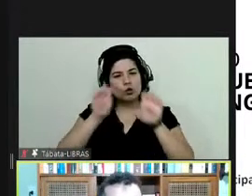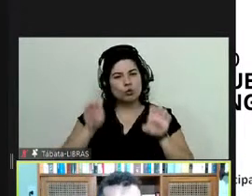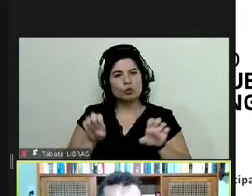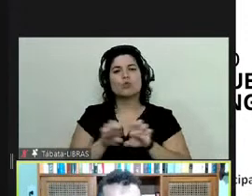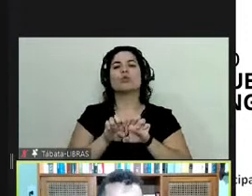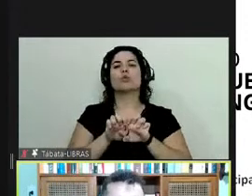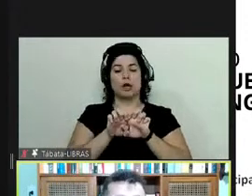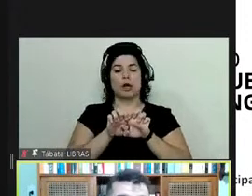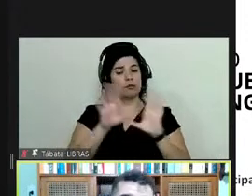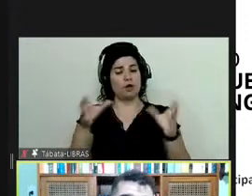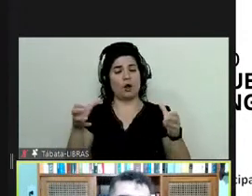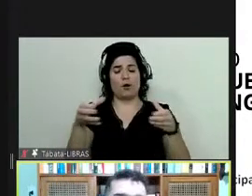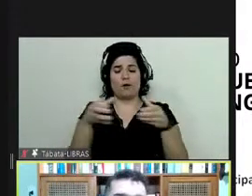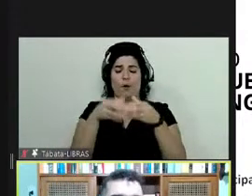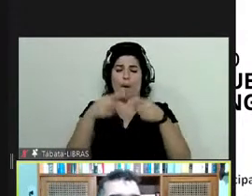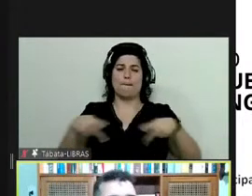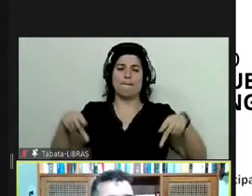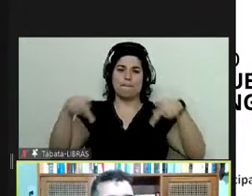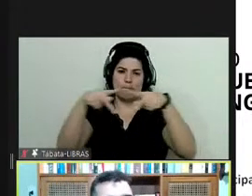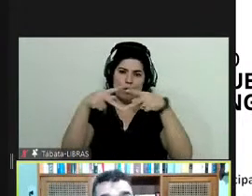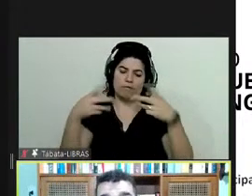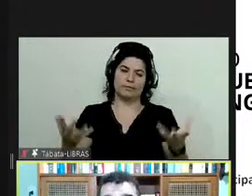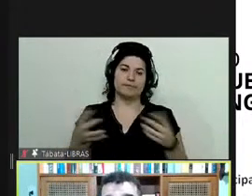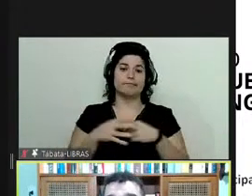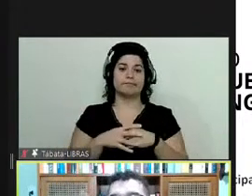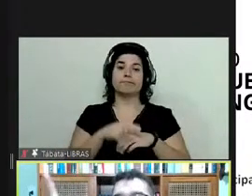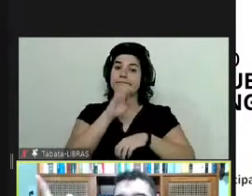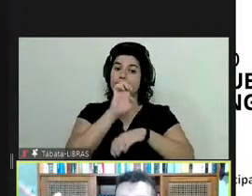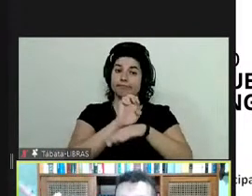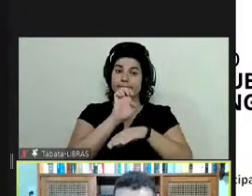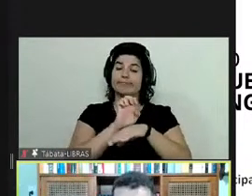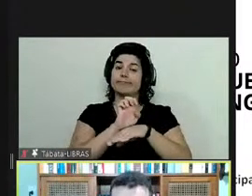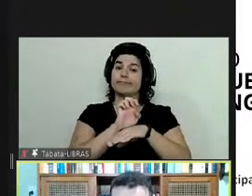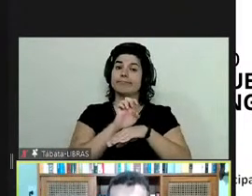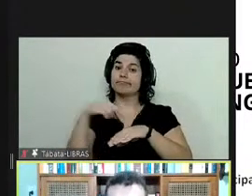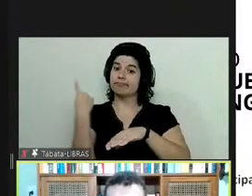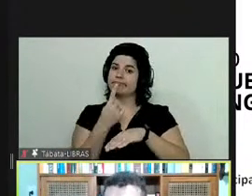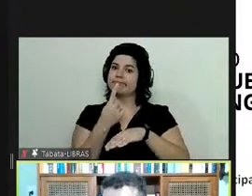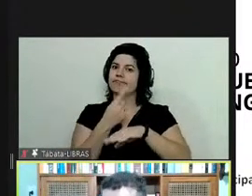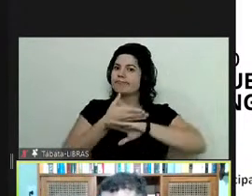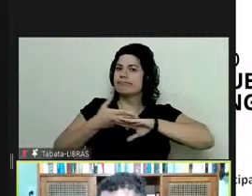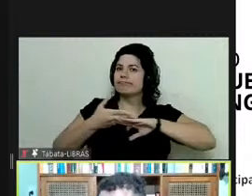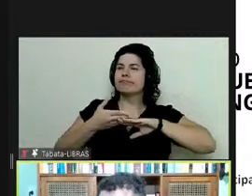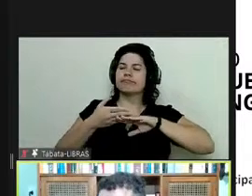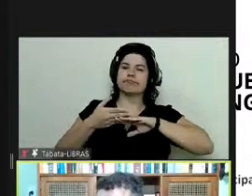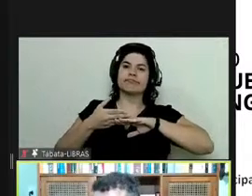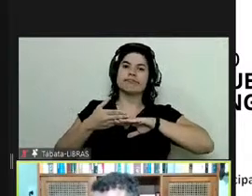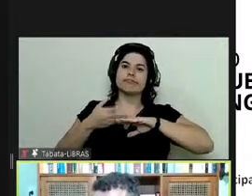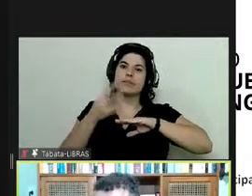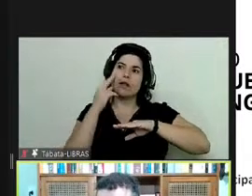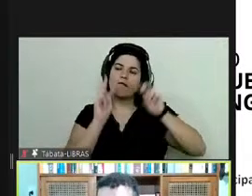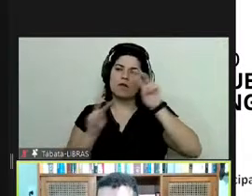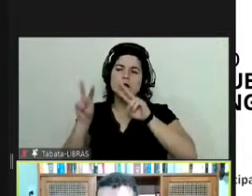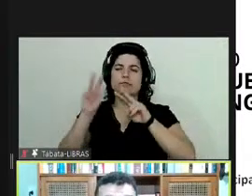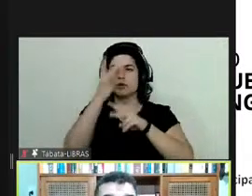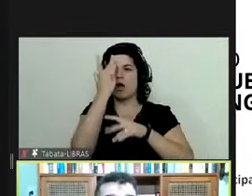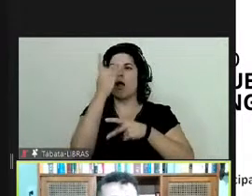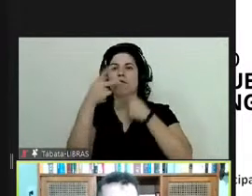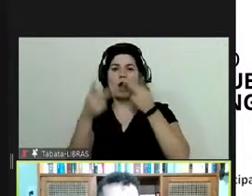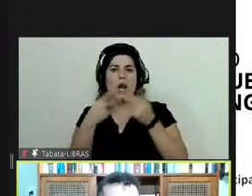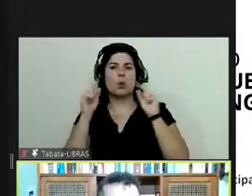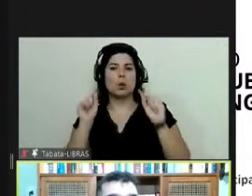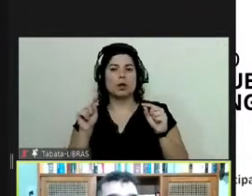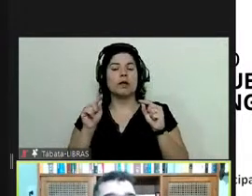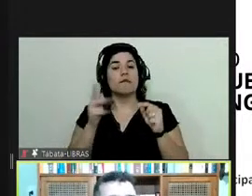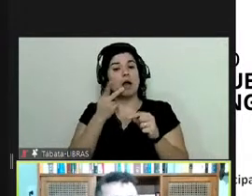organiza um determinado o povo esse sentido de estado é aquele que comumente a gente ouve falar por aí vamos dizer assim quando você fala assim olha